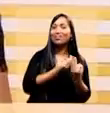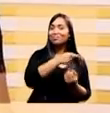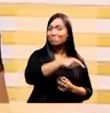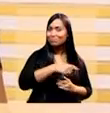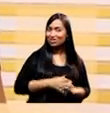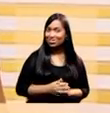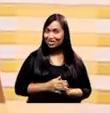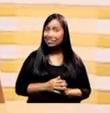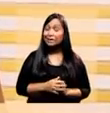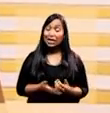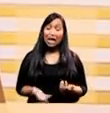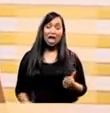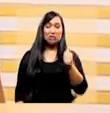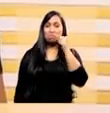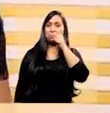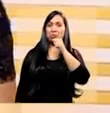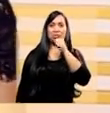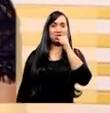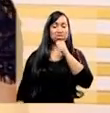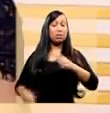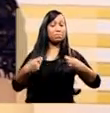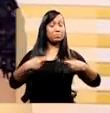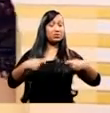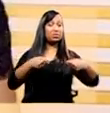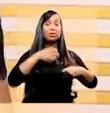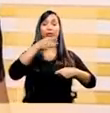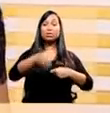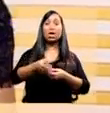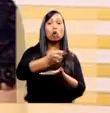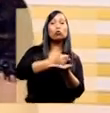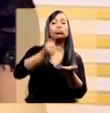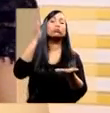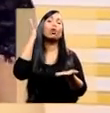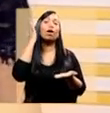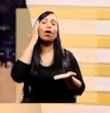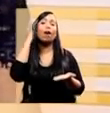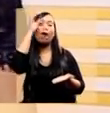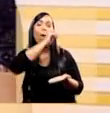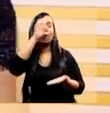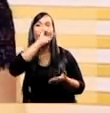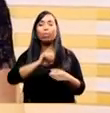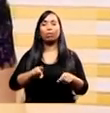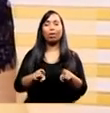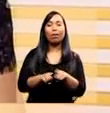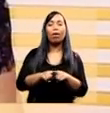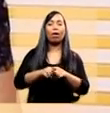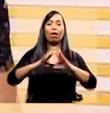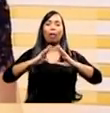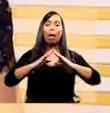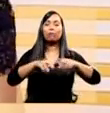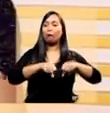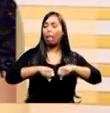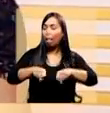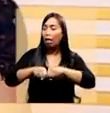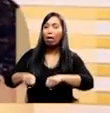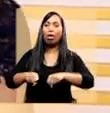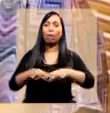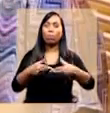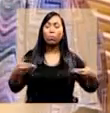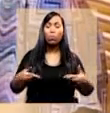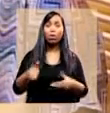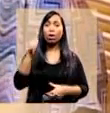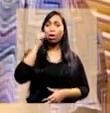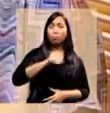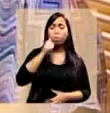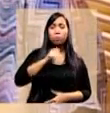família, que a menina ela tem que ir para a cozinha, ela tem que aprender os afazeres domésticos. E quando